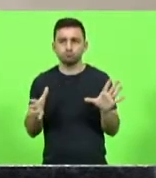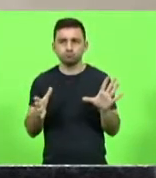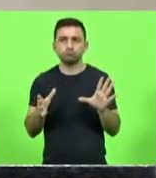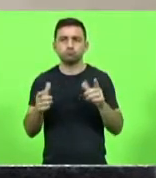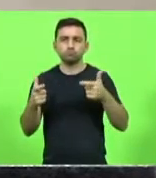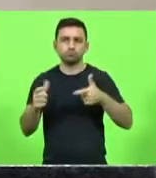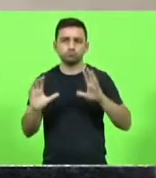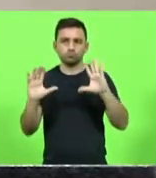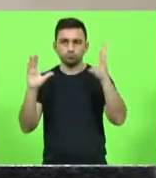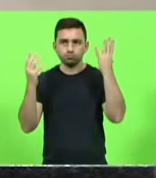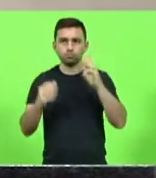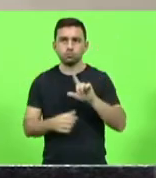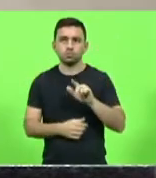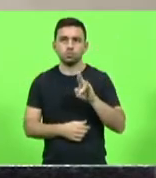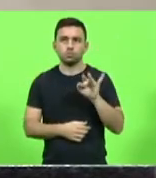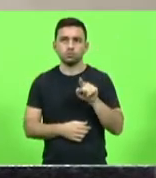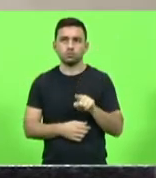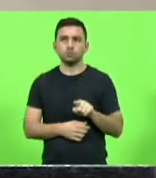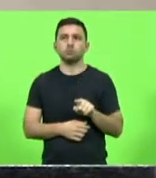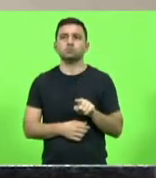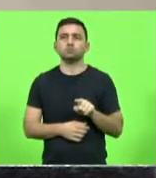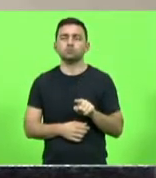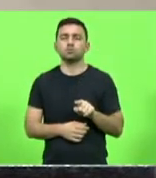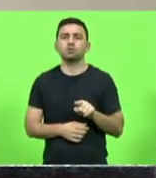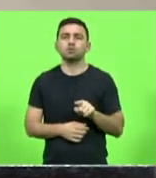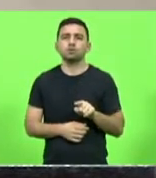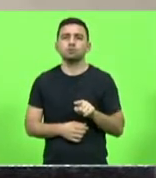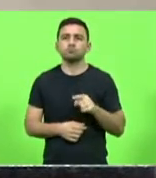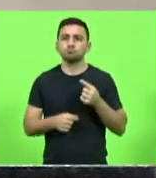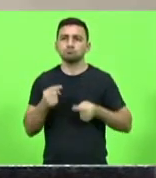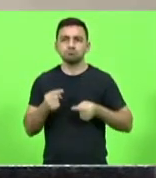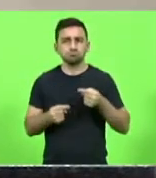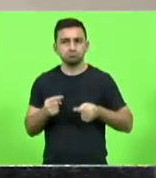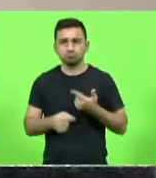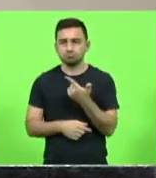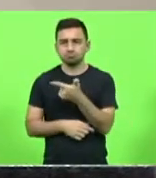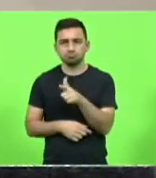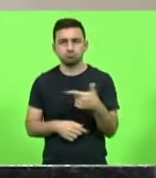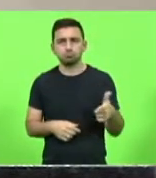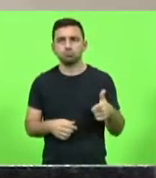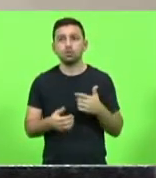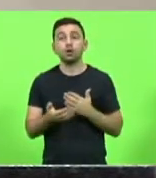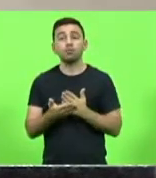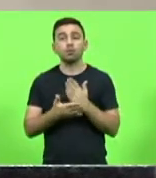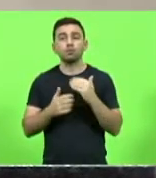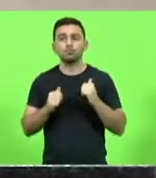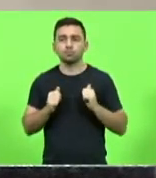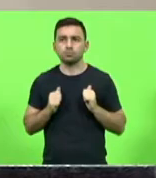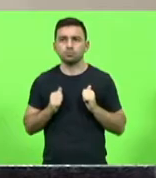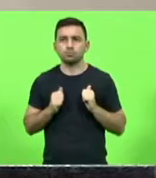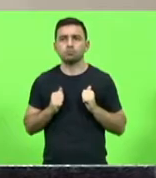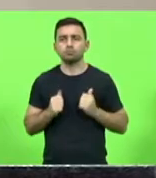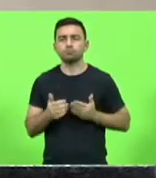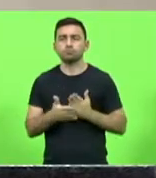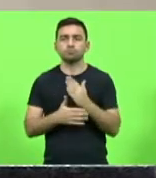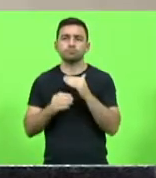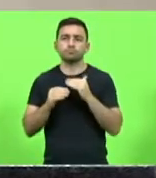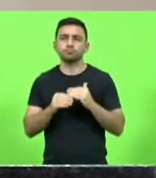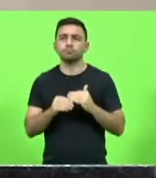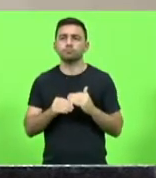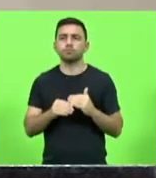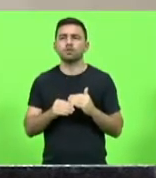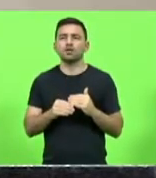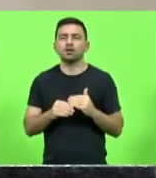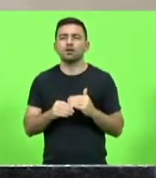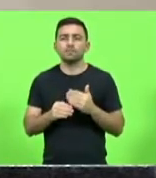Em discussão? Não havendo quem queira discutir, em votação. Deputados que aprovam, permaneçam como se encontra. Aprovado por unanimidade.